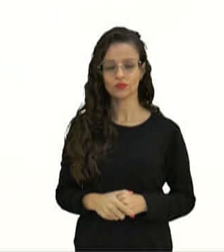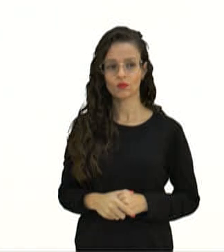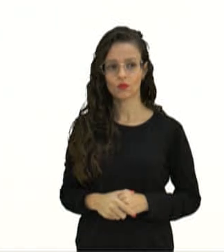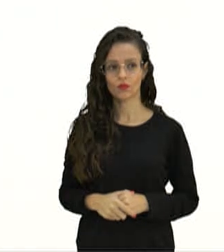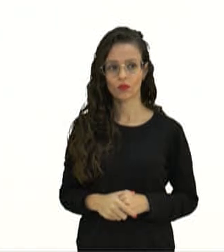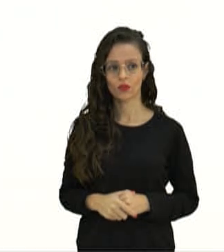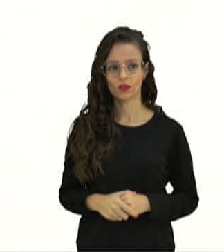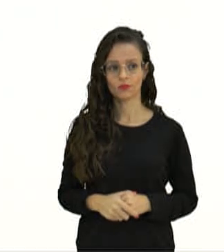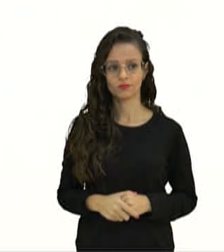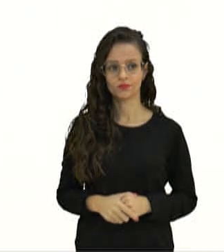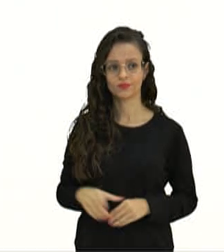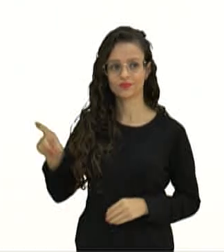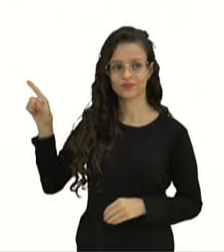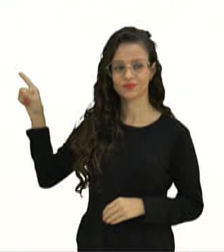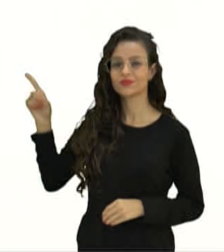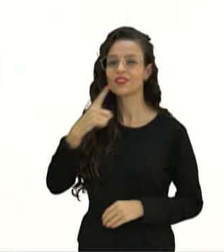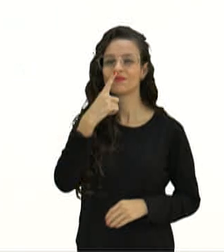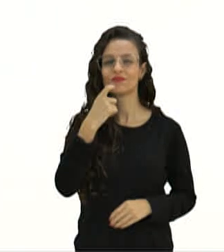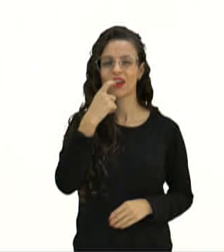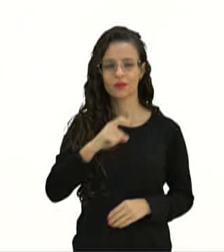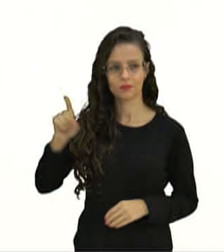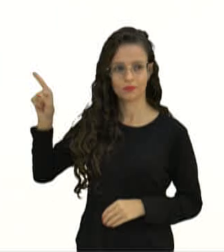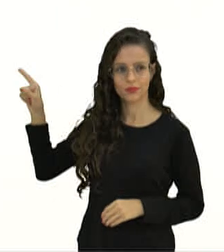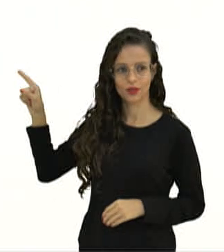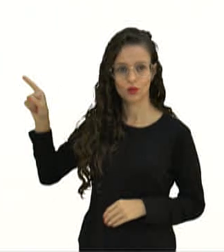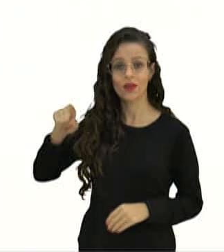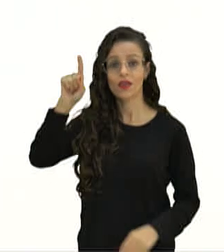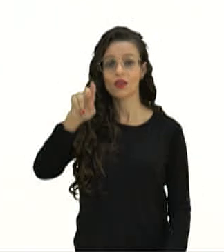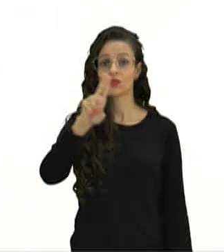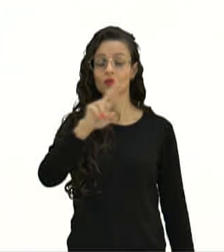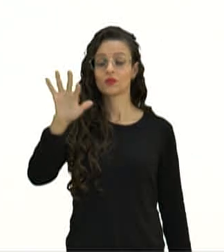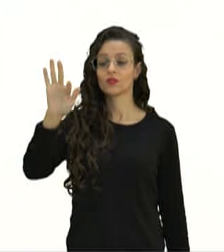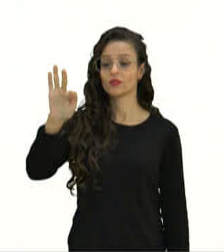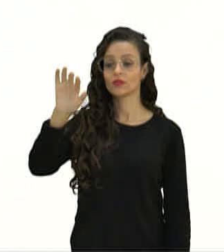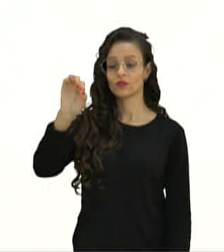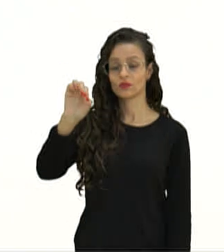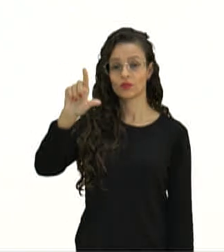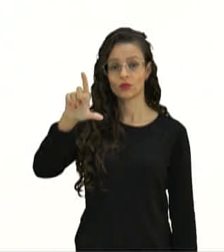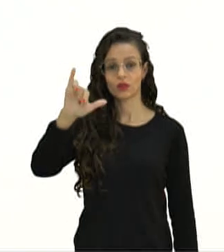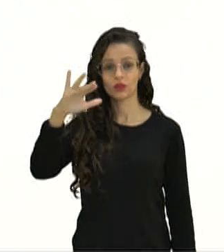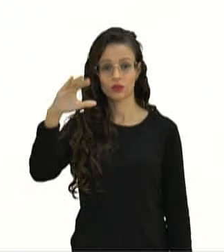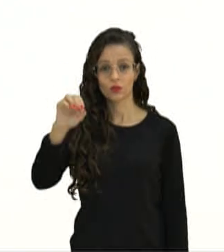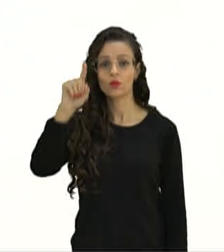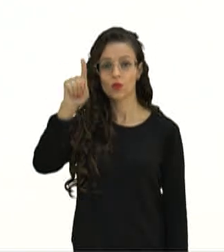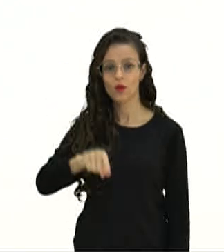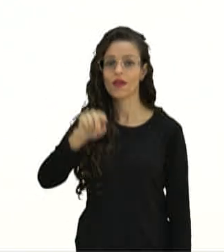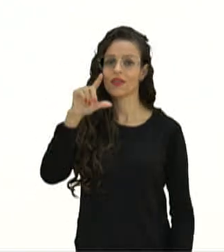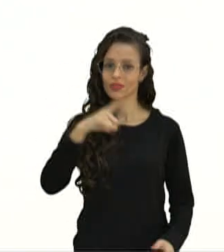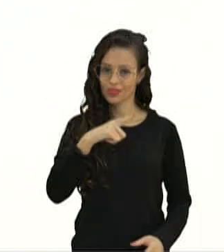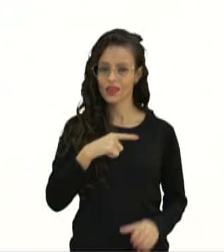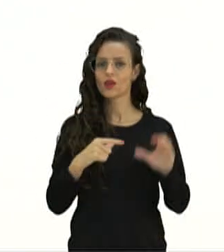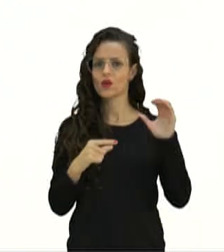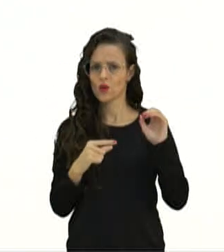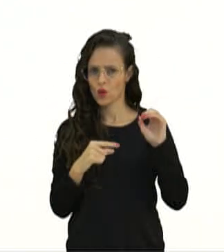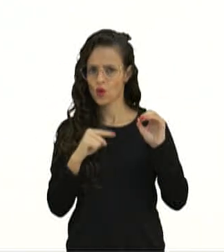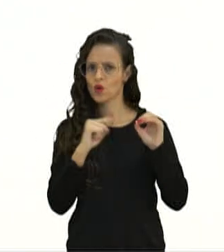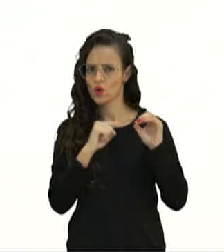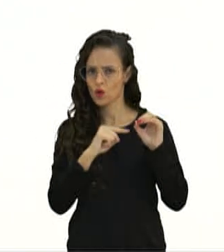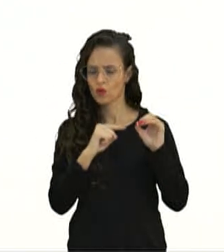esquerda, pessoal, isso aqui em vermelho eu tenho o folículo, que é onde nós vamos encontrar o ovócito, o óvulo